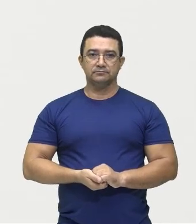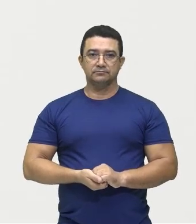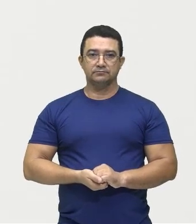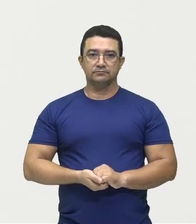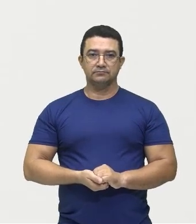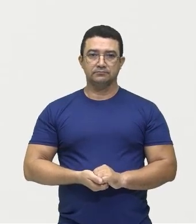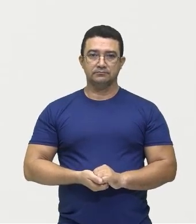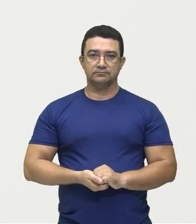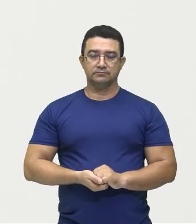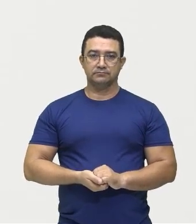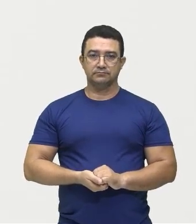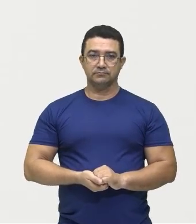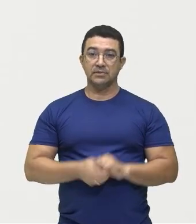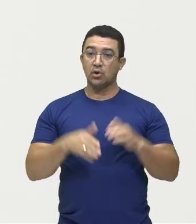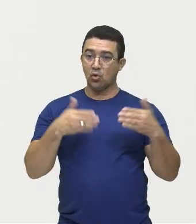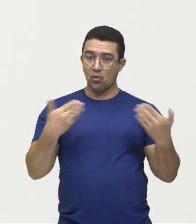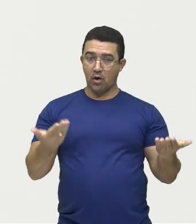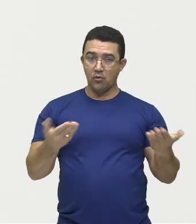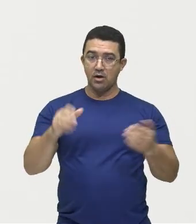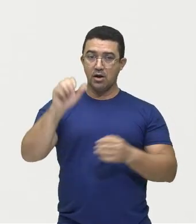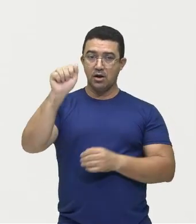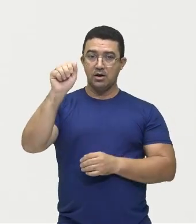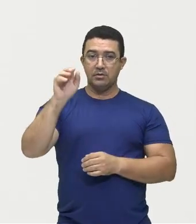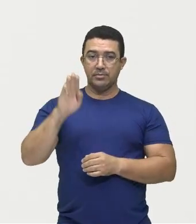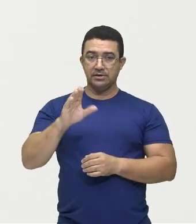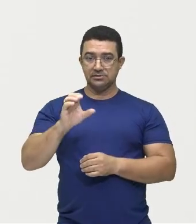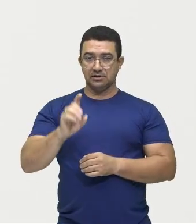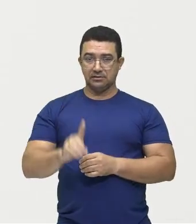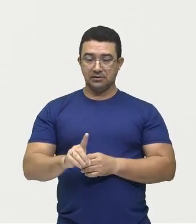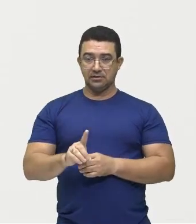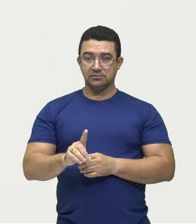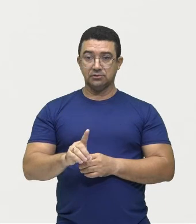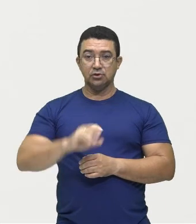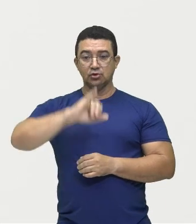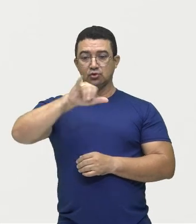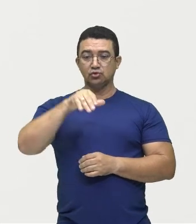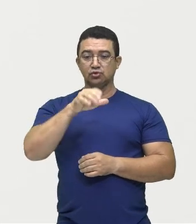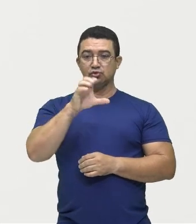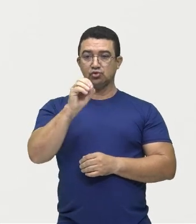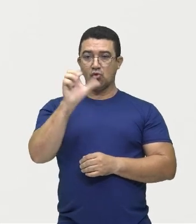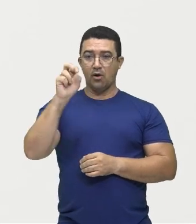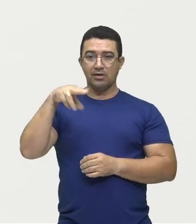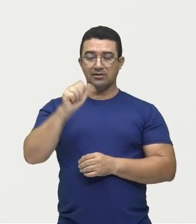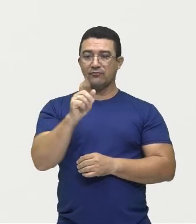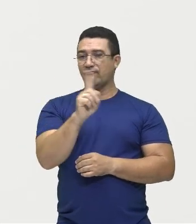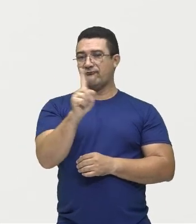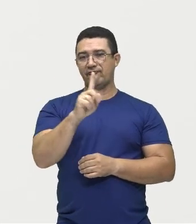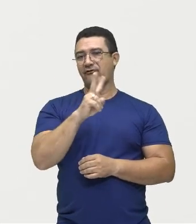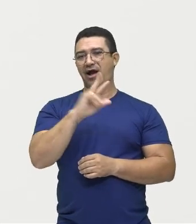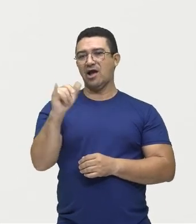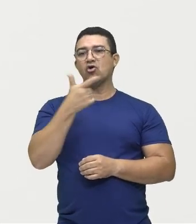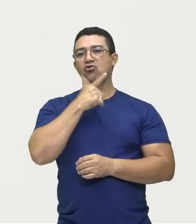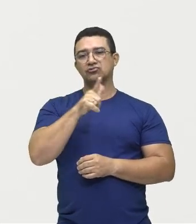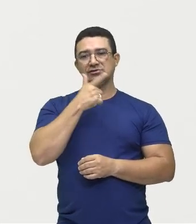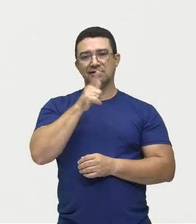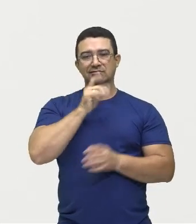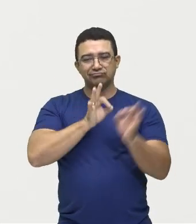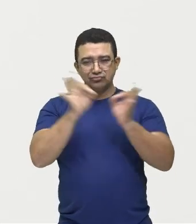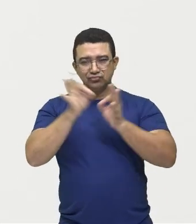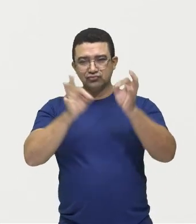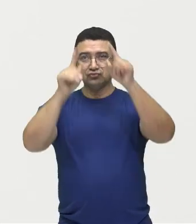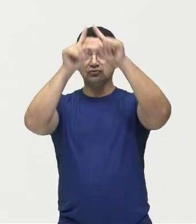Então, em qual alternativa Joana não irá conseguir montar seu triângulo? Vamos ver a questão de número